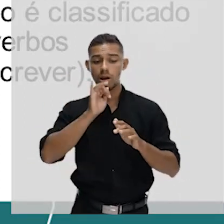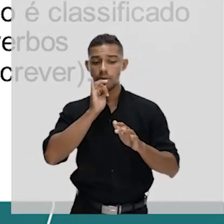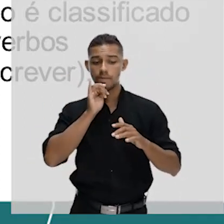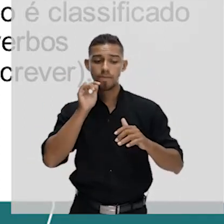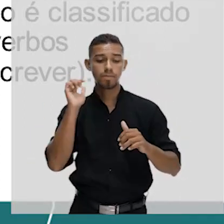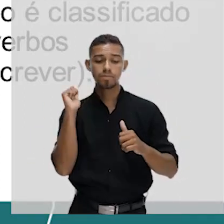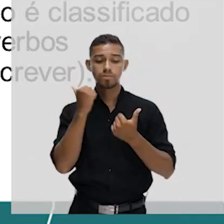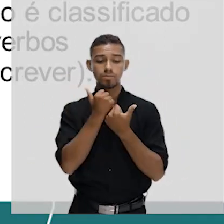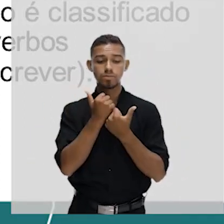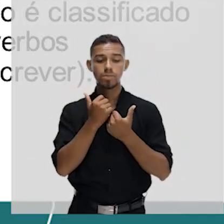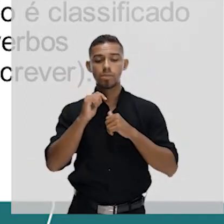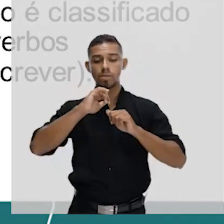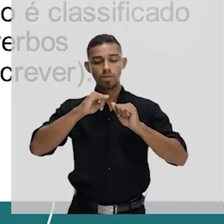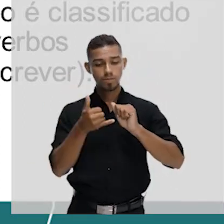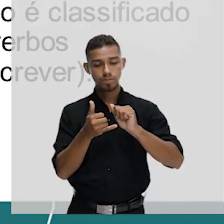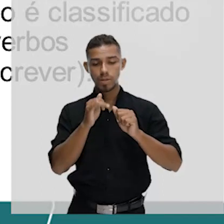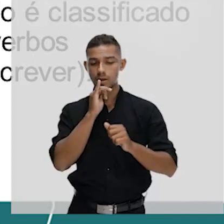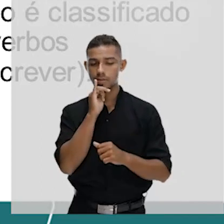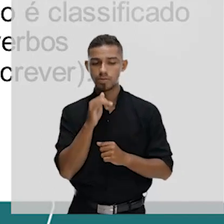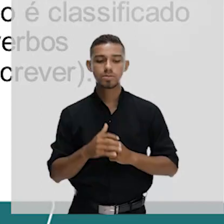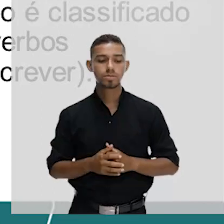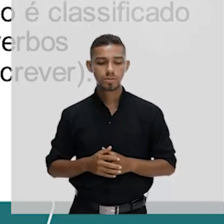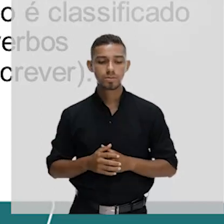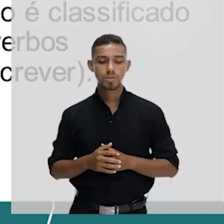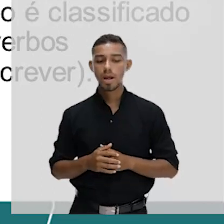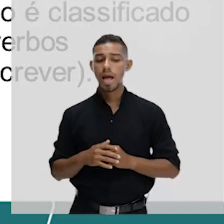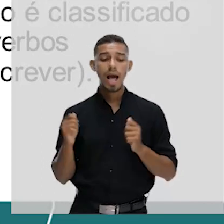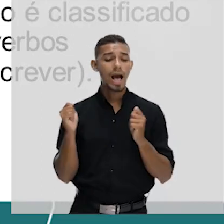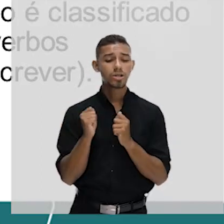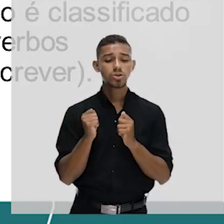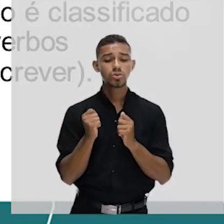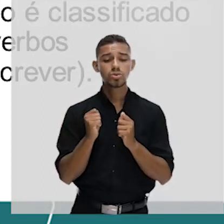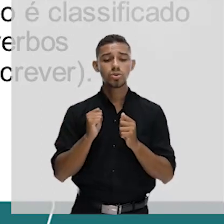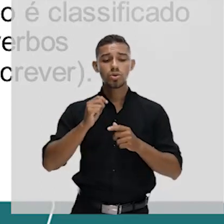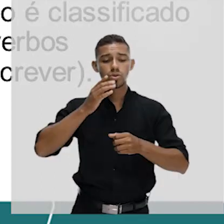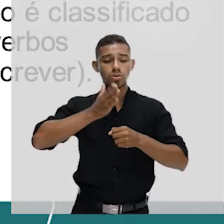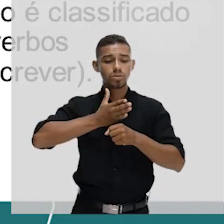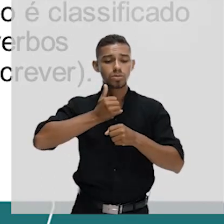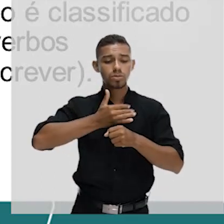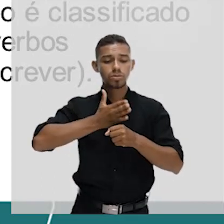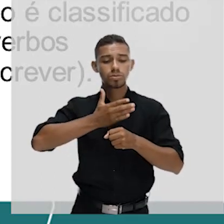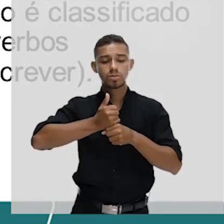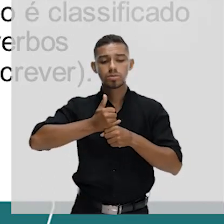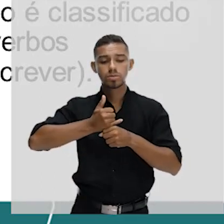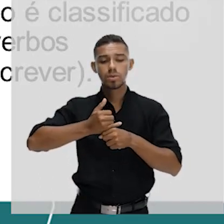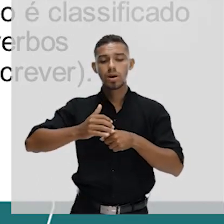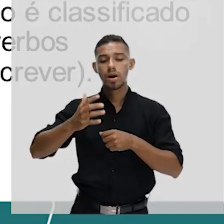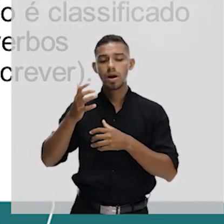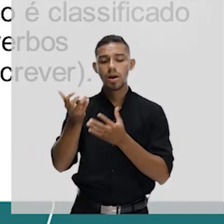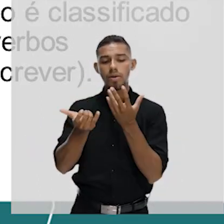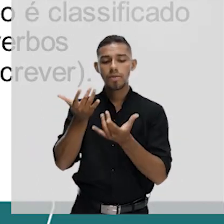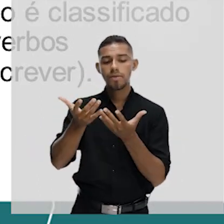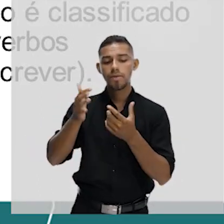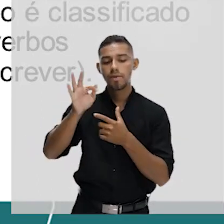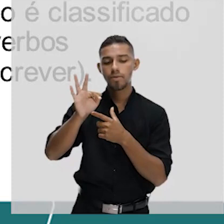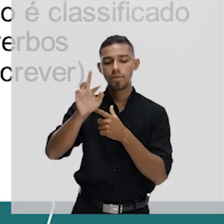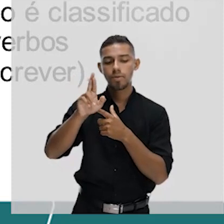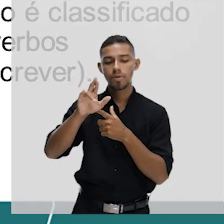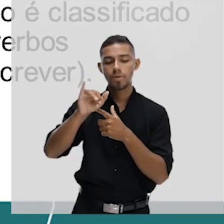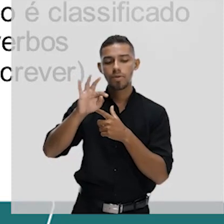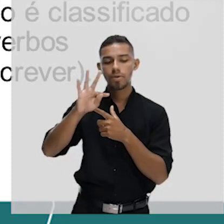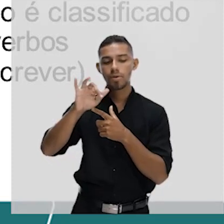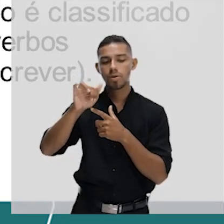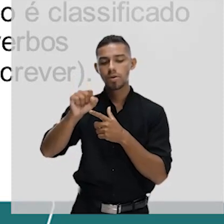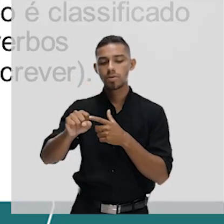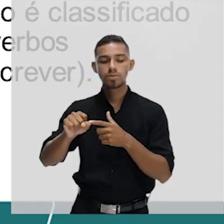adjetivo. Exemplo, adoro batatas fritas. Aí, no caso, está dando uma qualidade para as batatas, né?